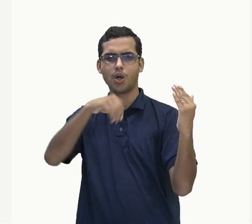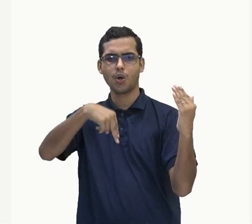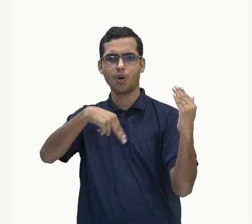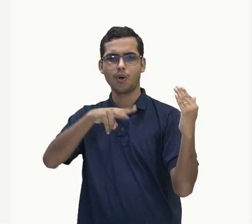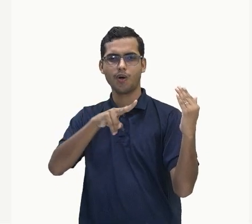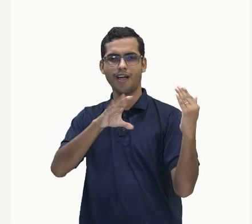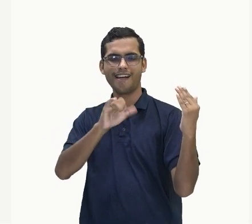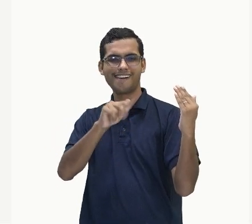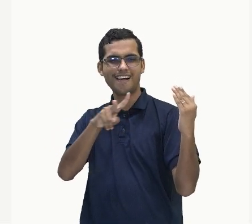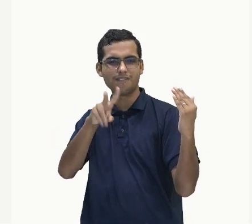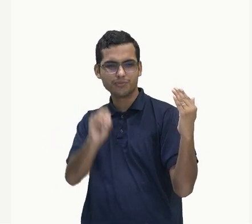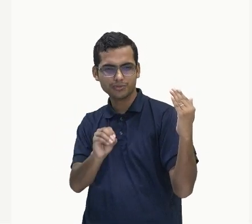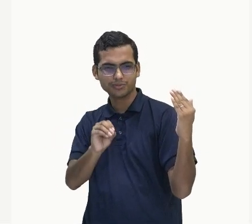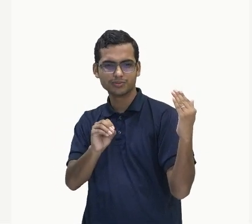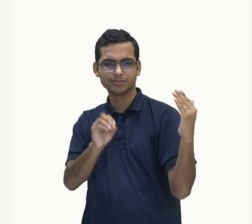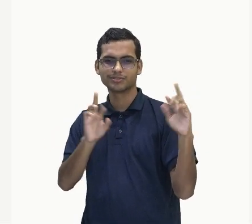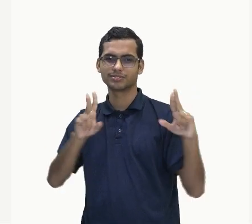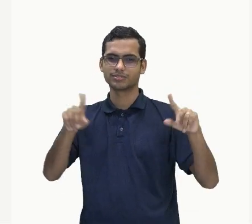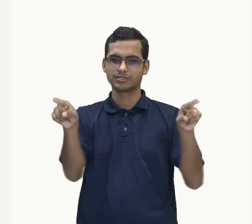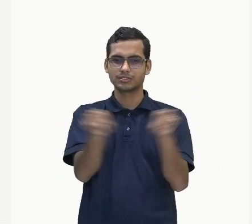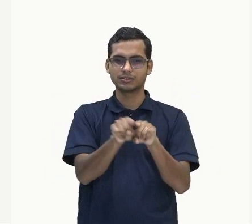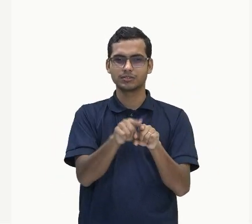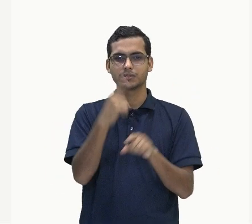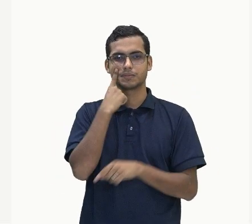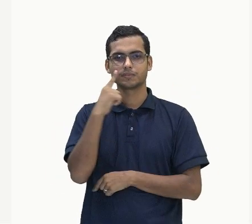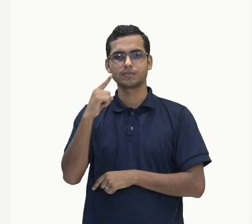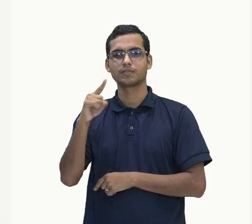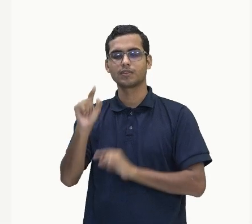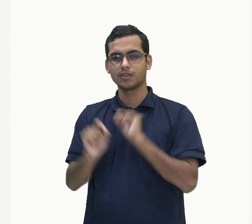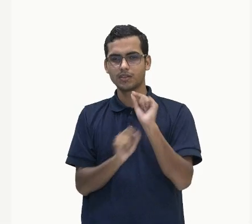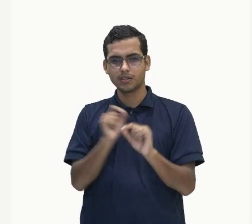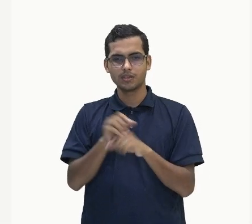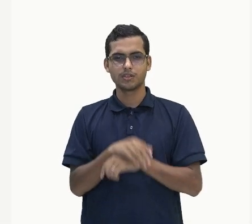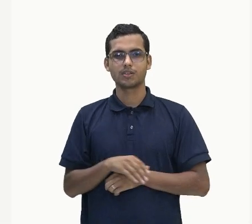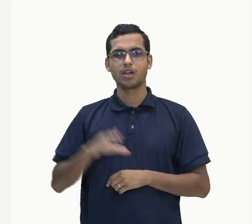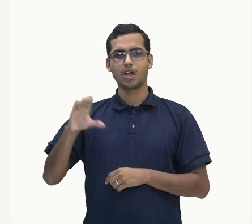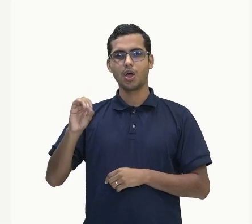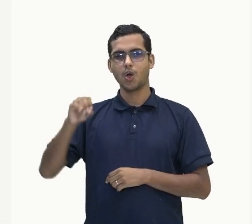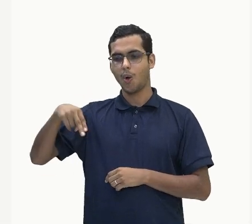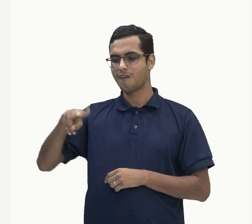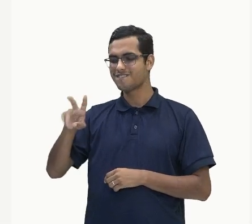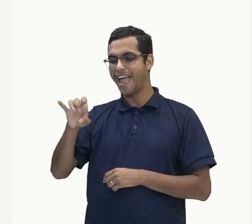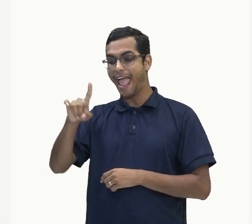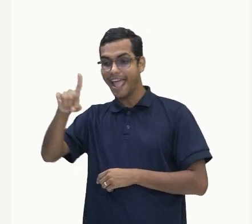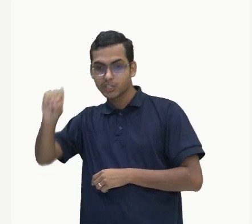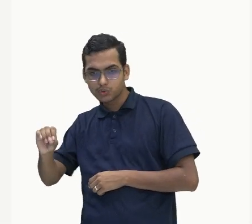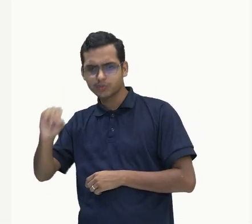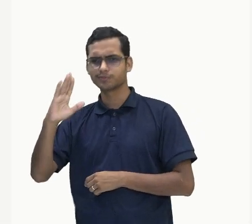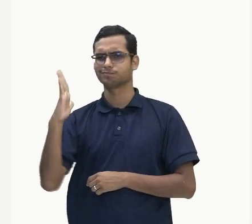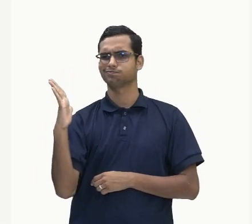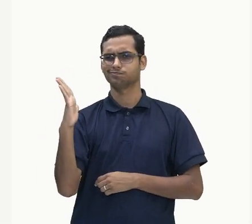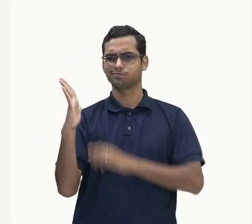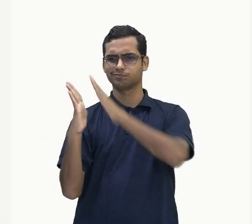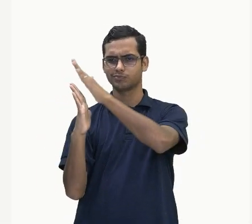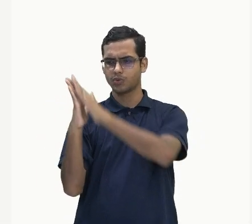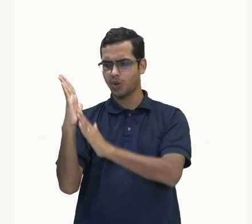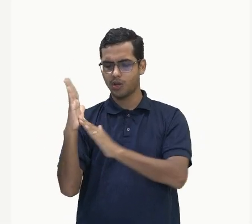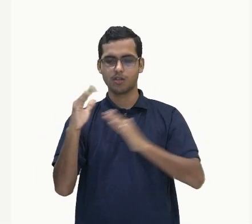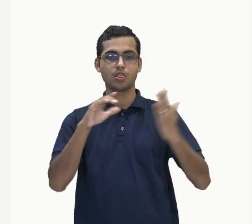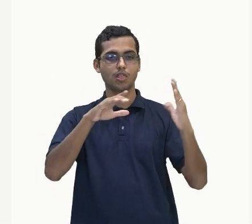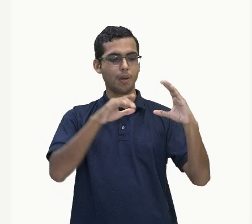nós temos dois tipos, né? Espelhos côncavos e espelhos convexos. Olha só, quando a